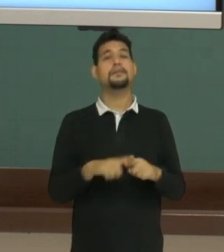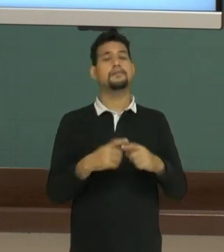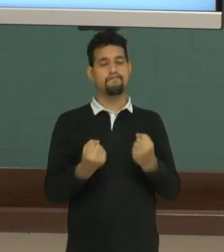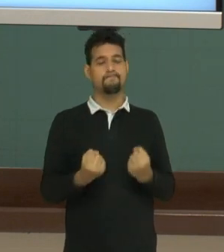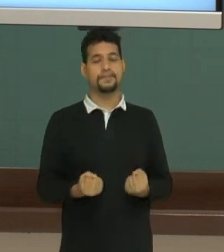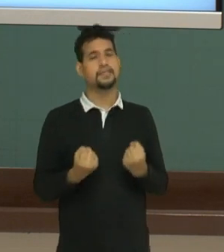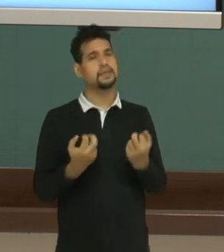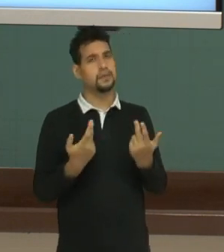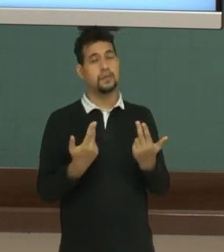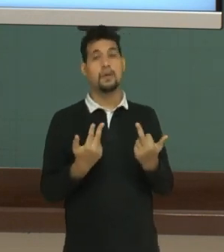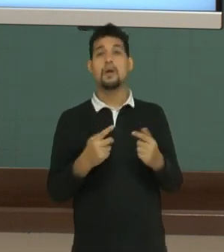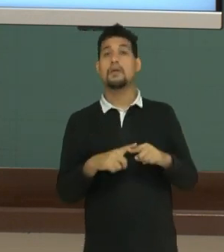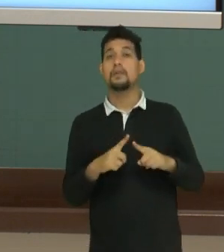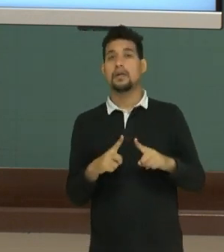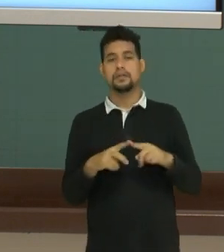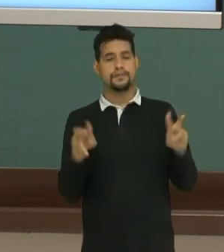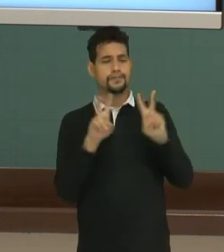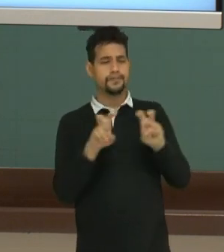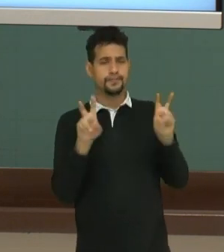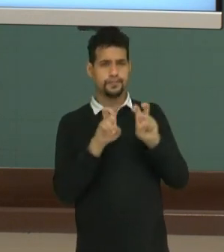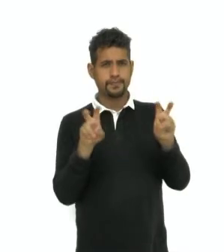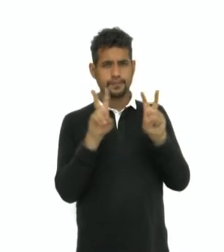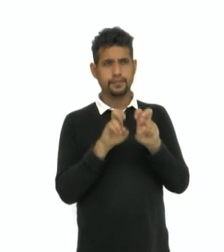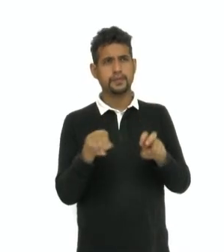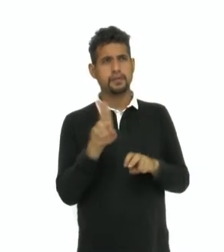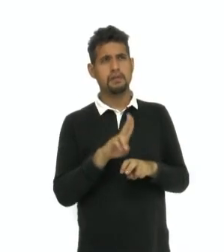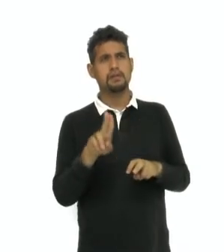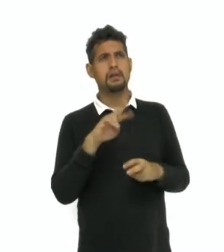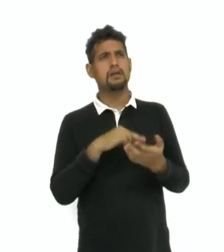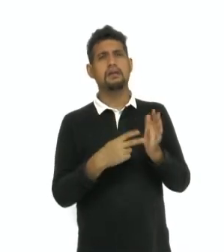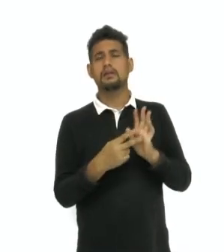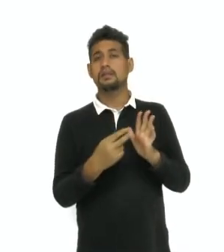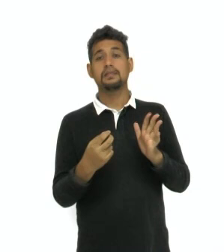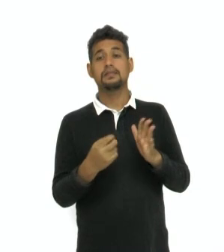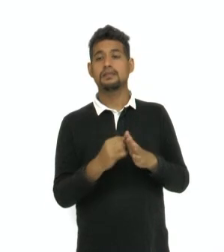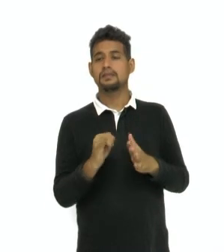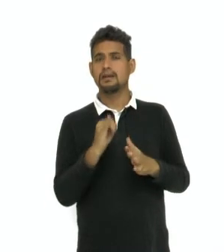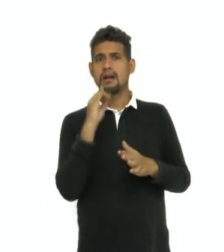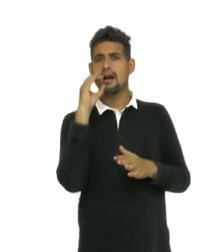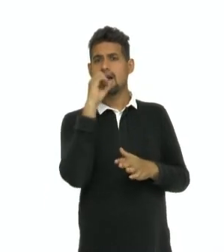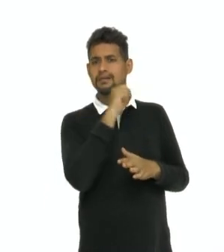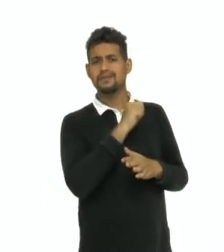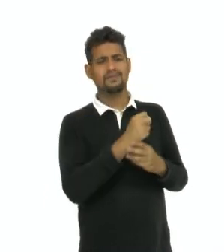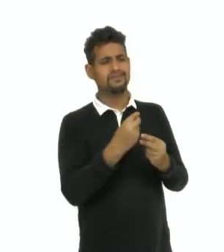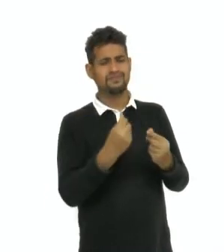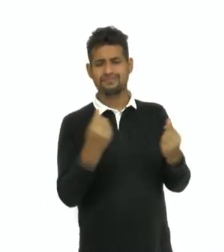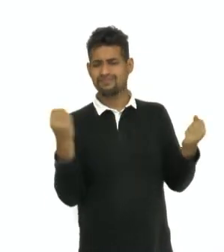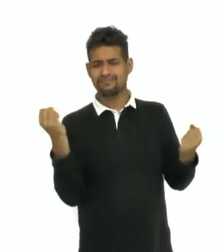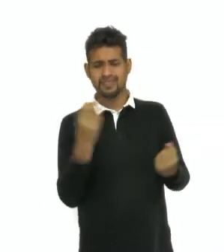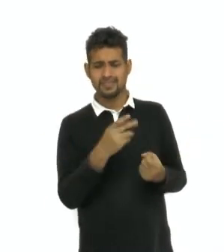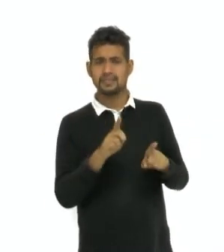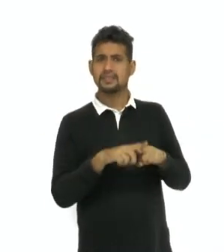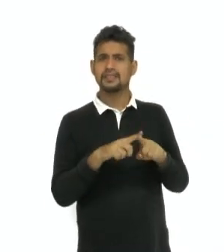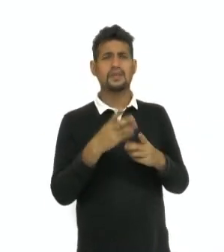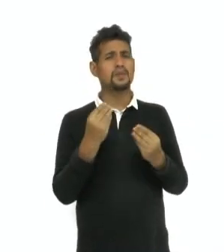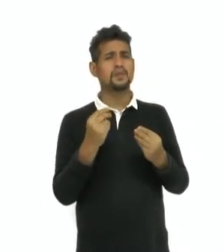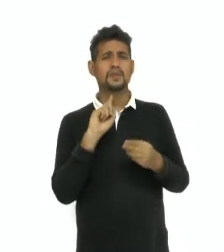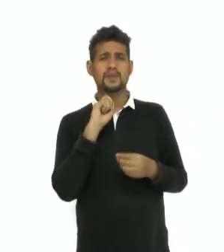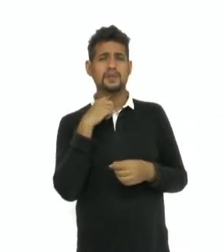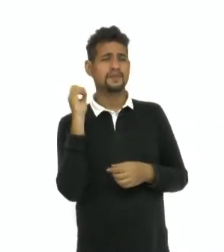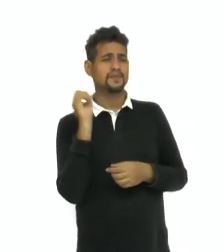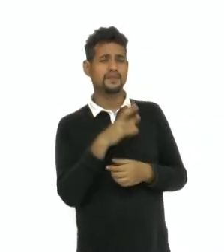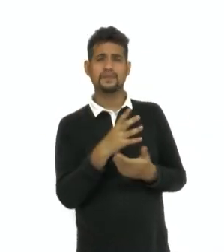Conforme a pesquisa, os computadores usados na mineração se tornam obsoletos rapidamente e ampliam a produção de lixo